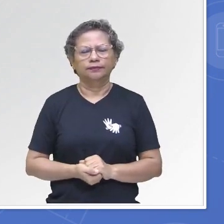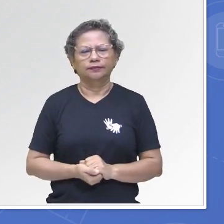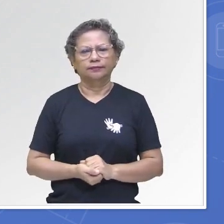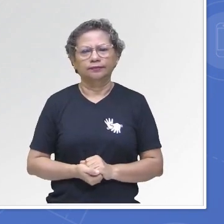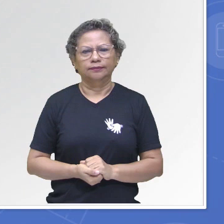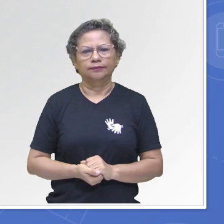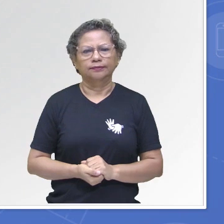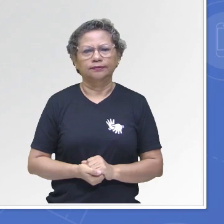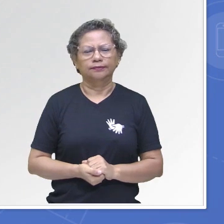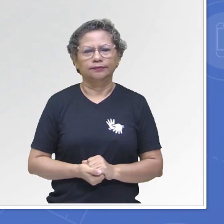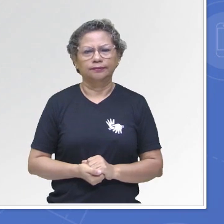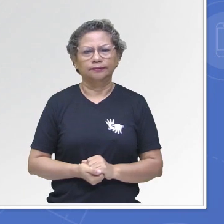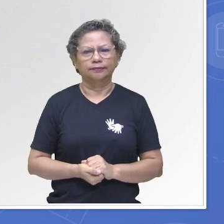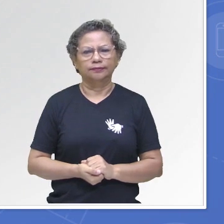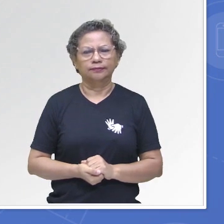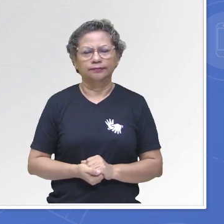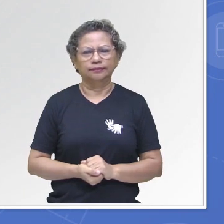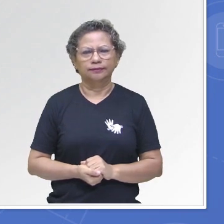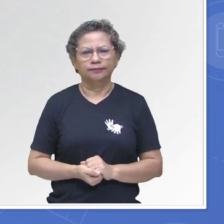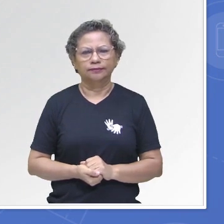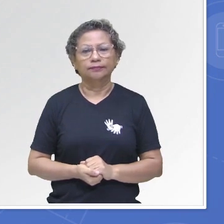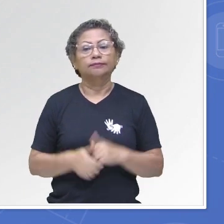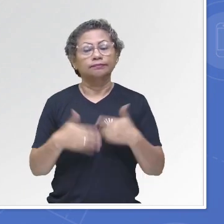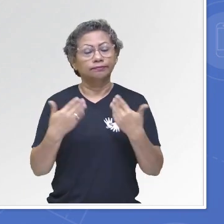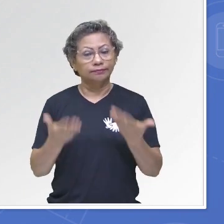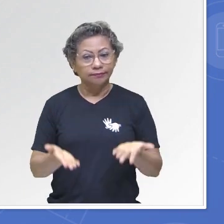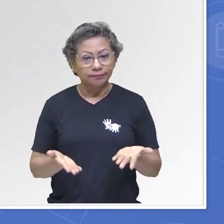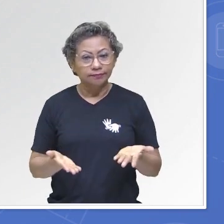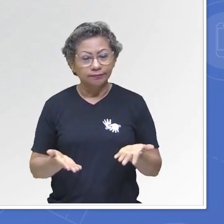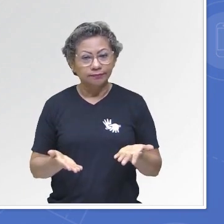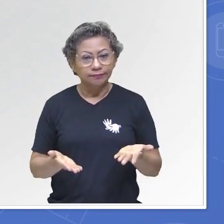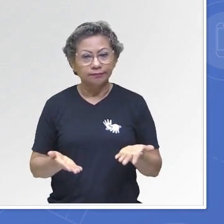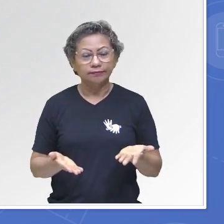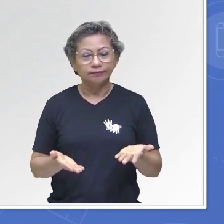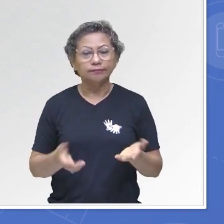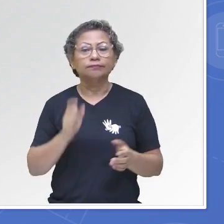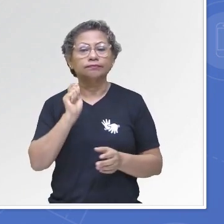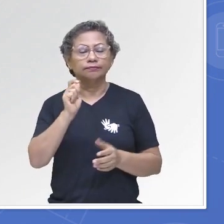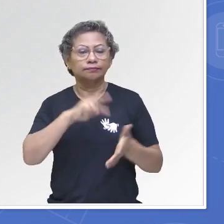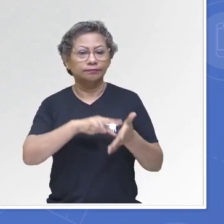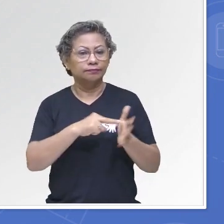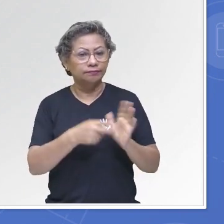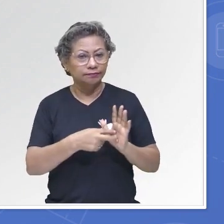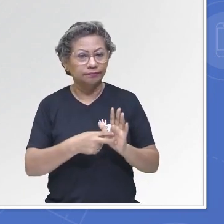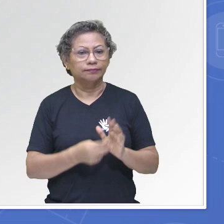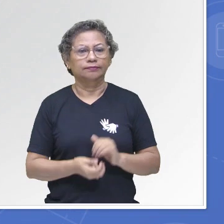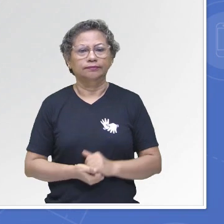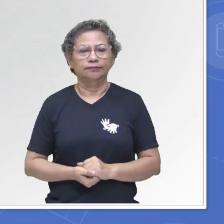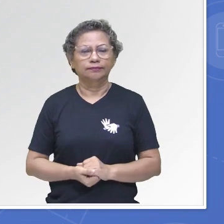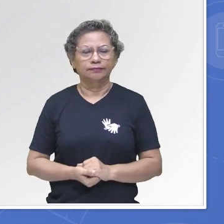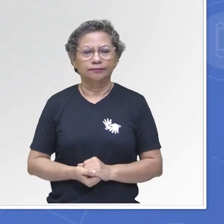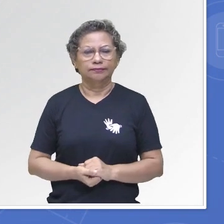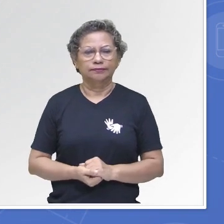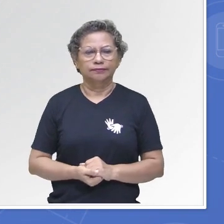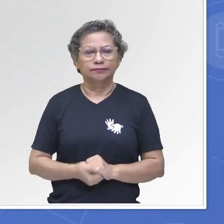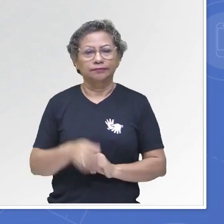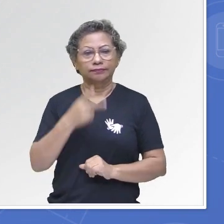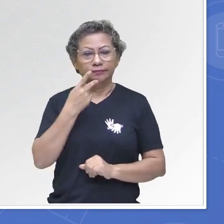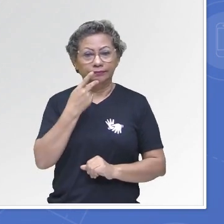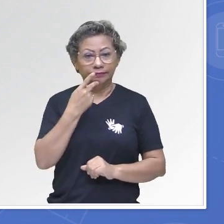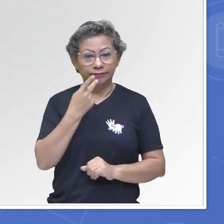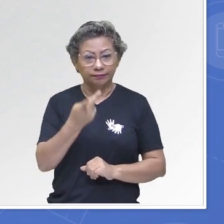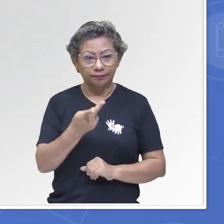8º, ele entrevista de novo. Então, isso caracteriza o quê? Vamos mostrar aí para vocês.